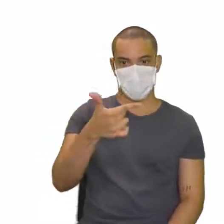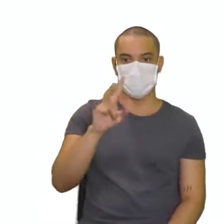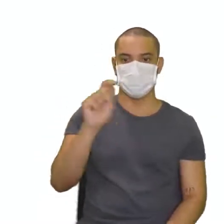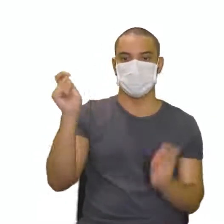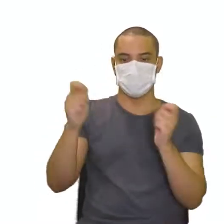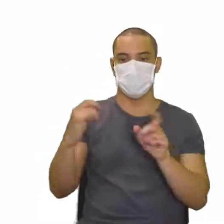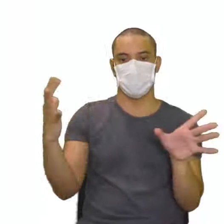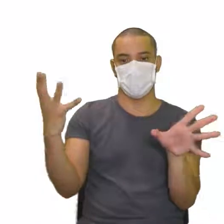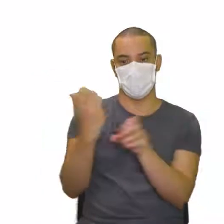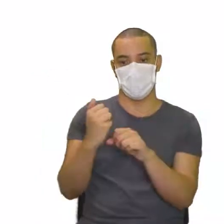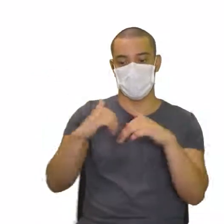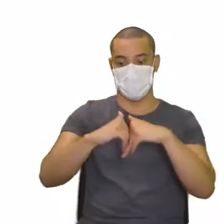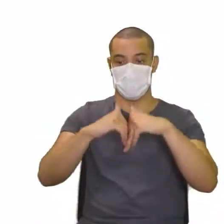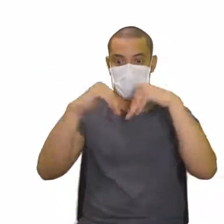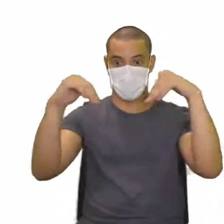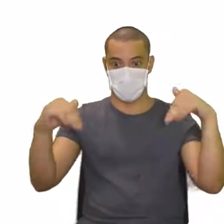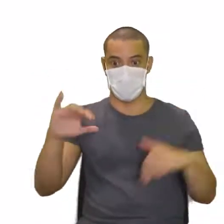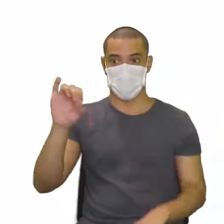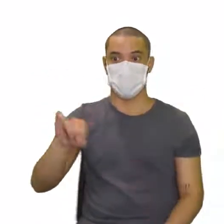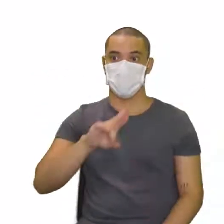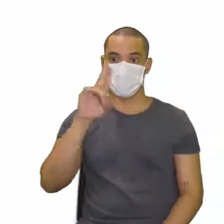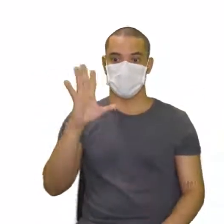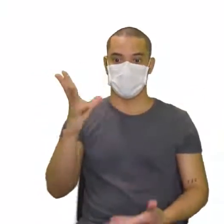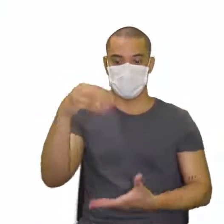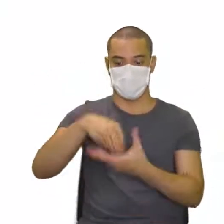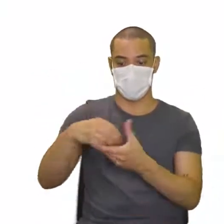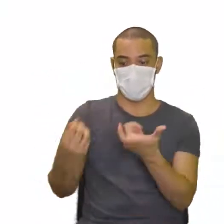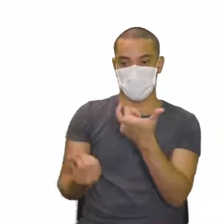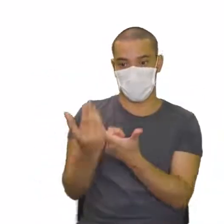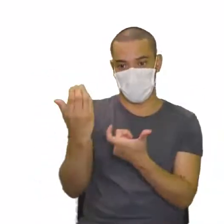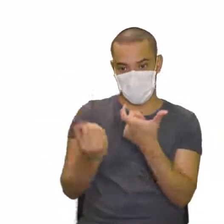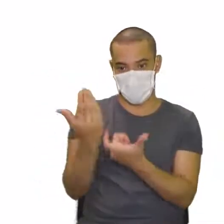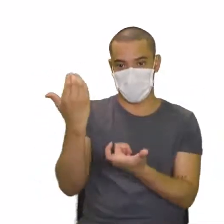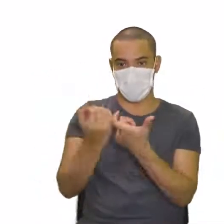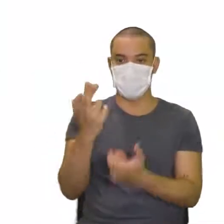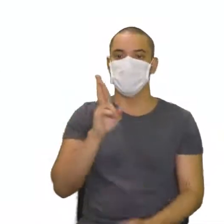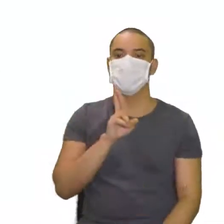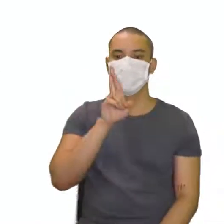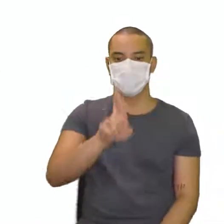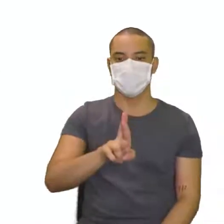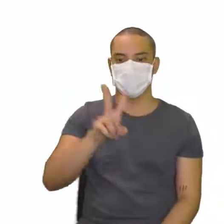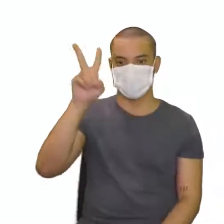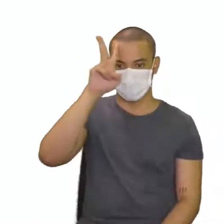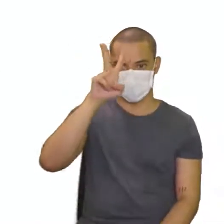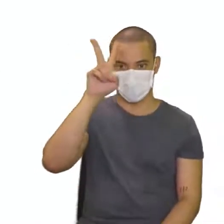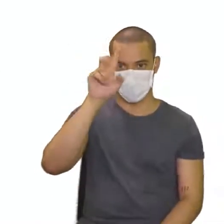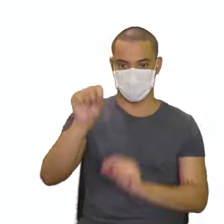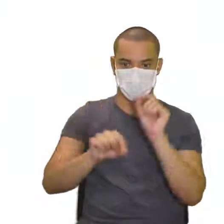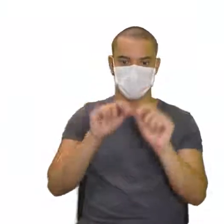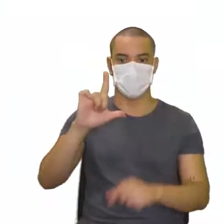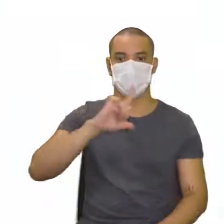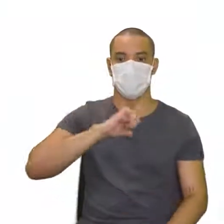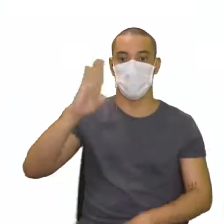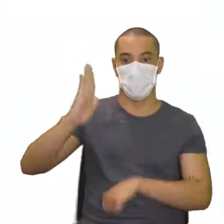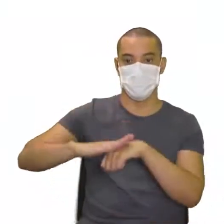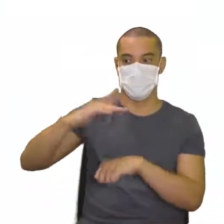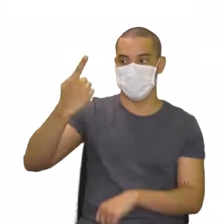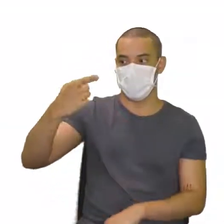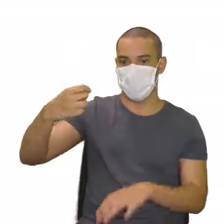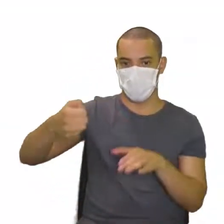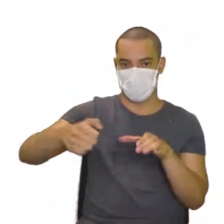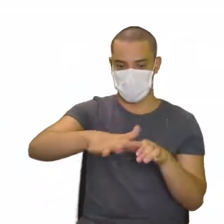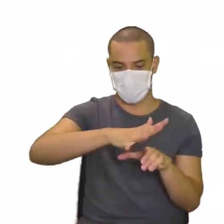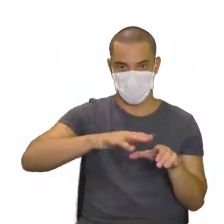calcular separado, ou vocês podem colocar na fórmula de resultante. Lembrando que isso aí é quando eu tenho mais de um campo, eu